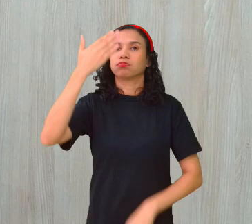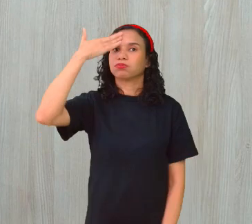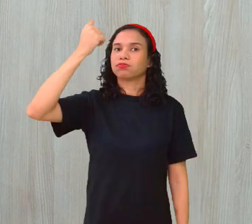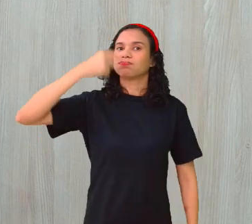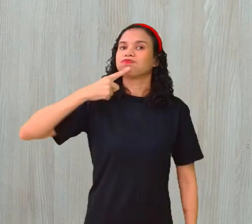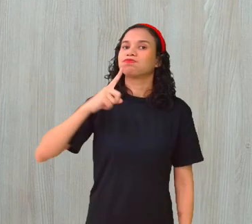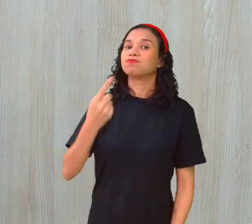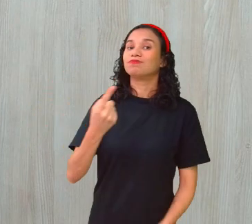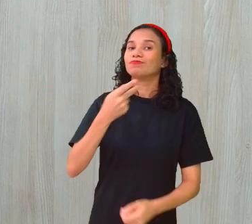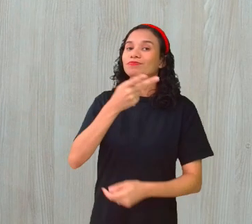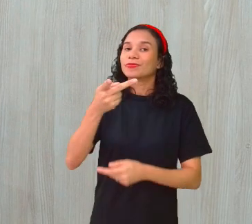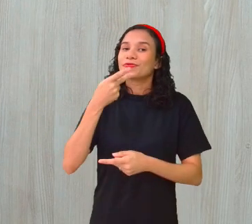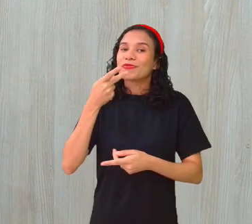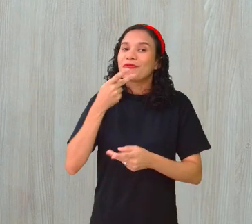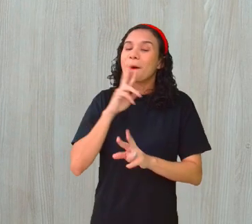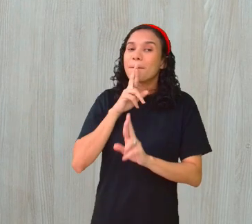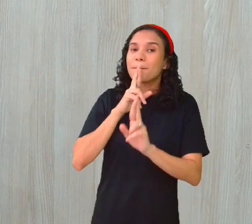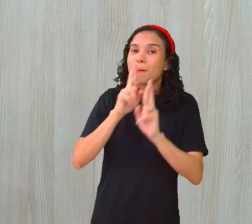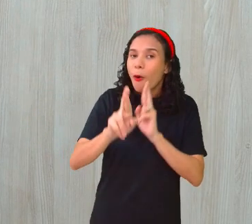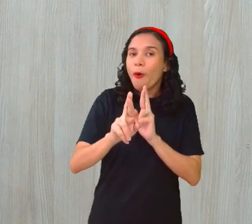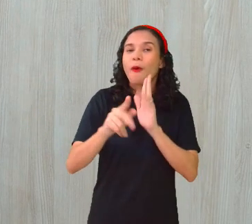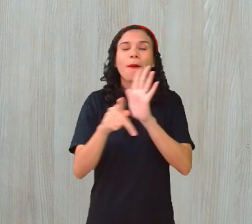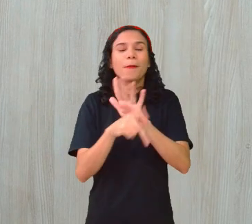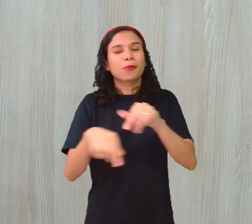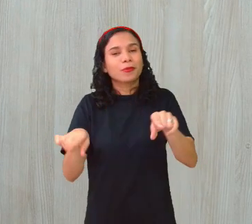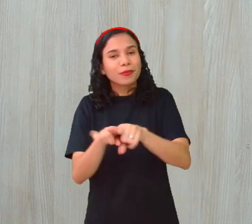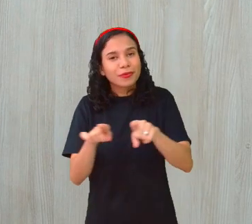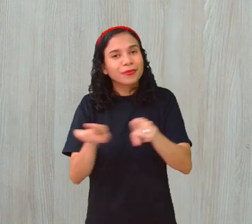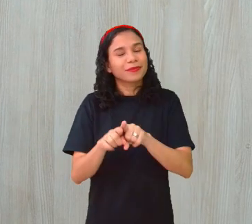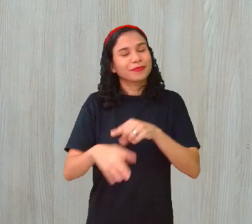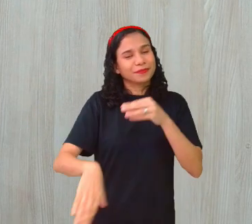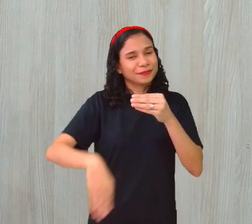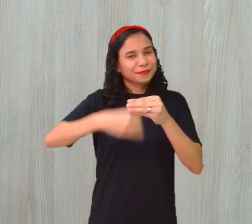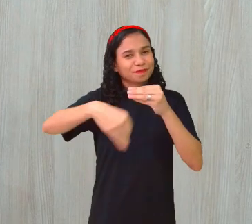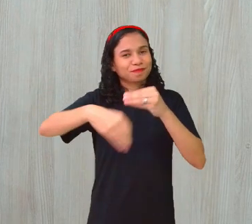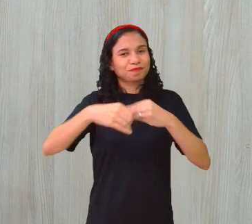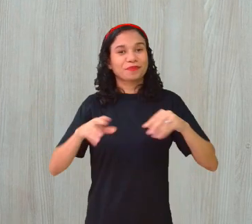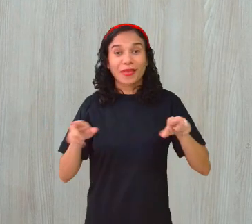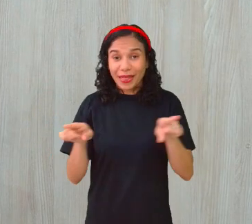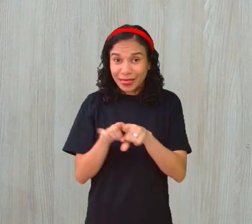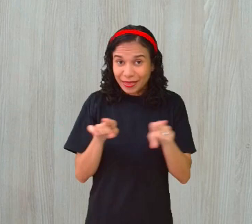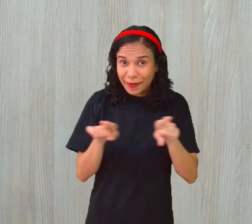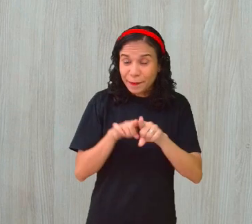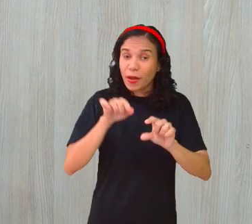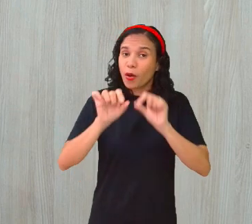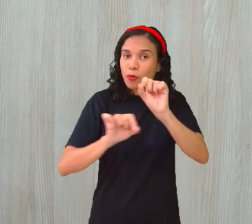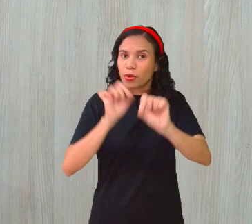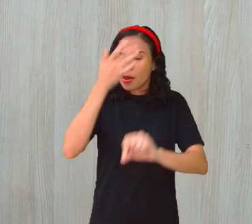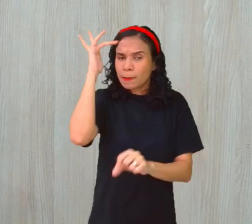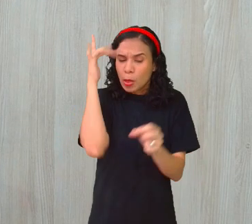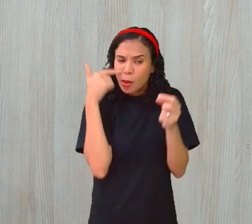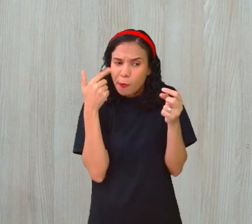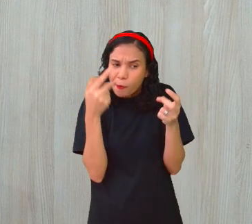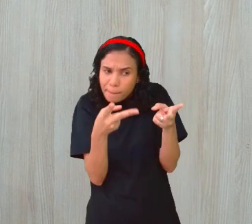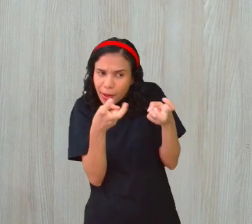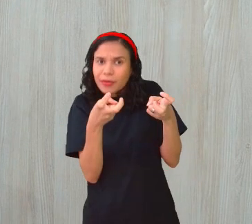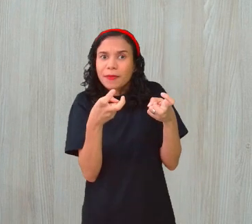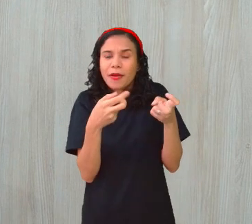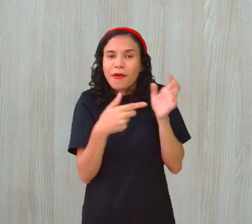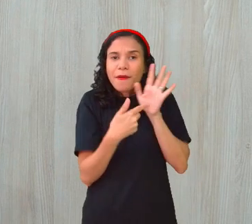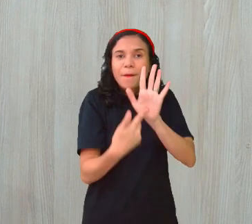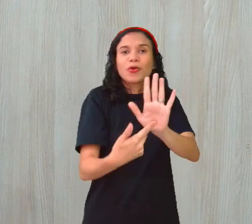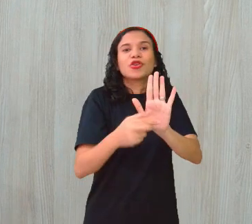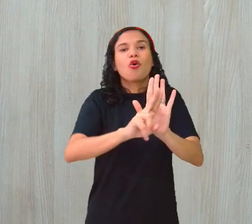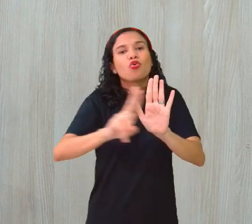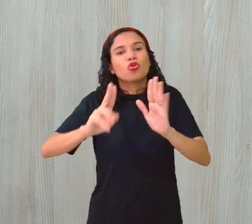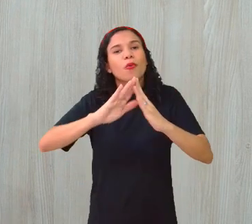das contribuições, das respostas de vocês, das falas de vocês. E também, quem se identificar a sua escola, a gente vai